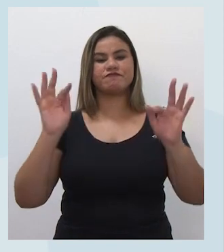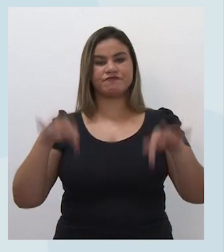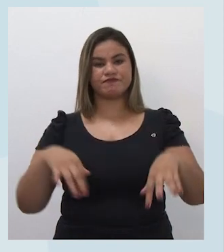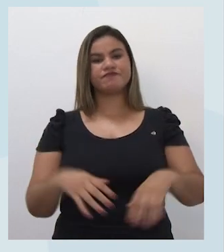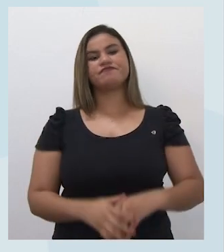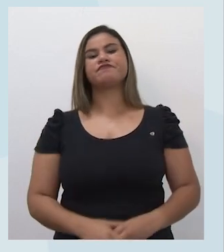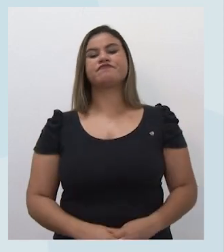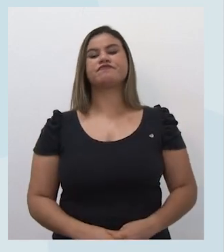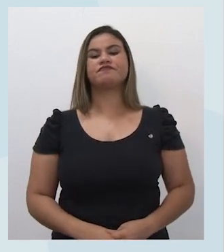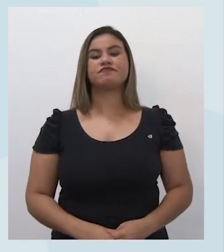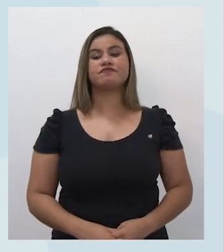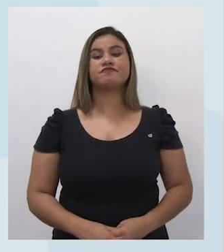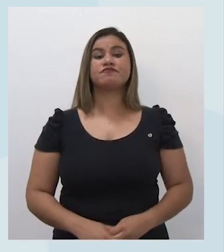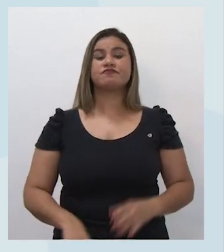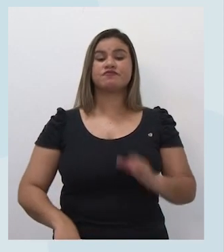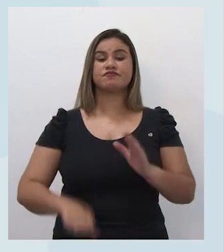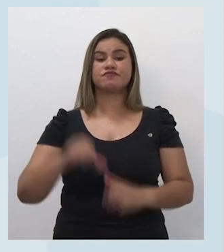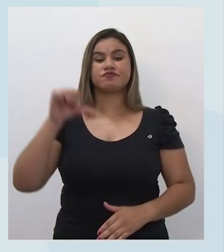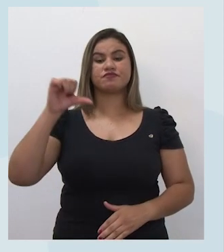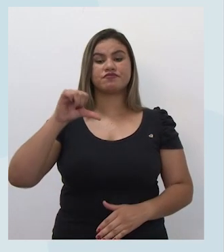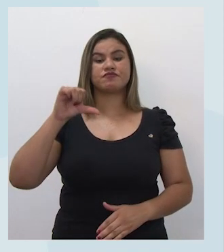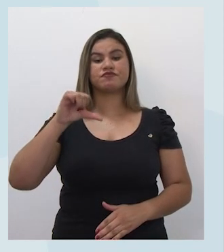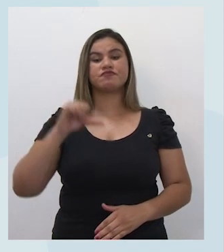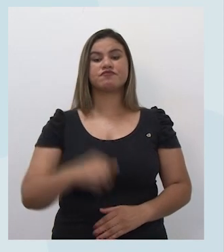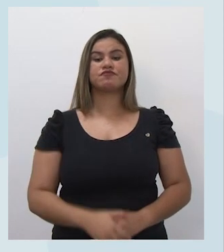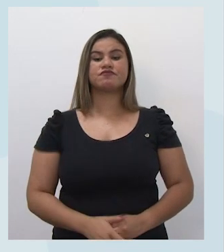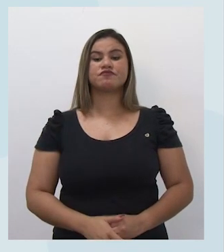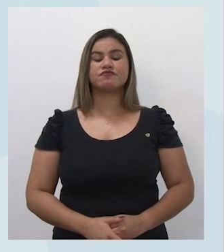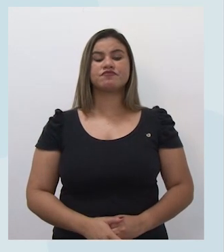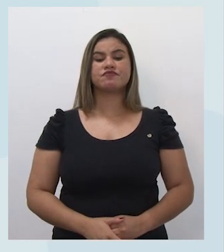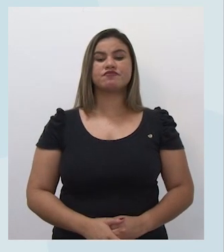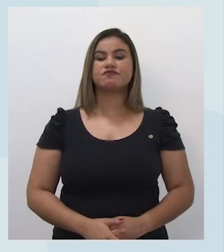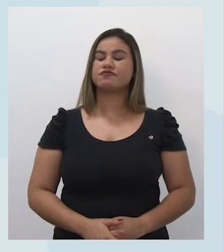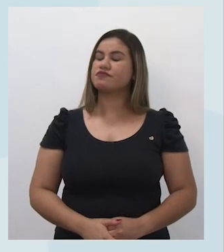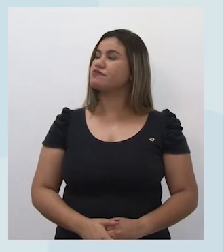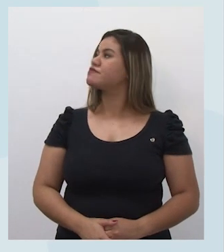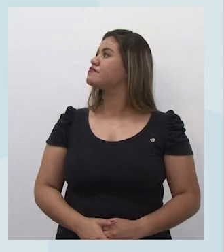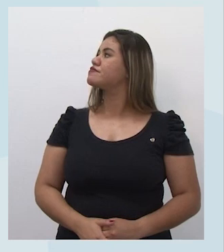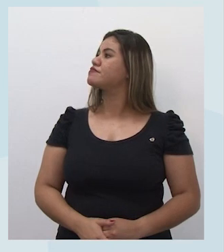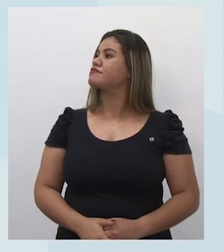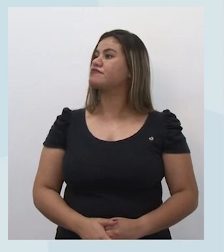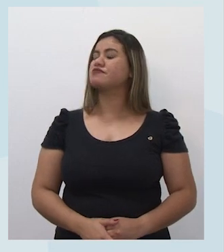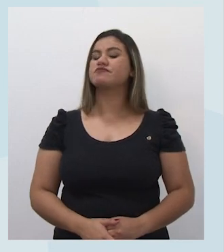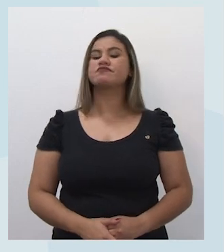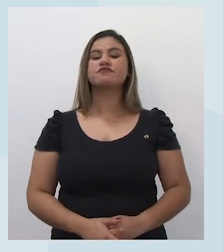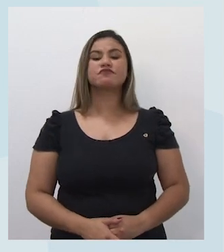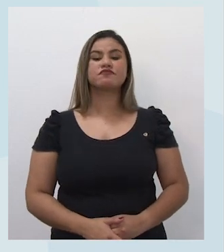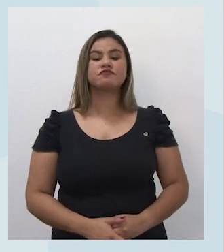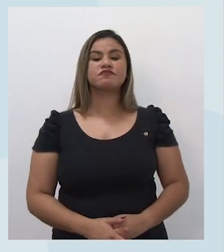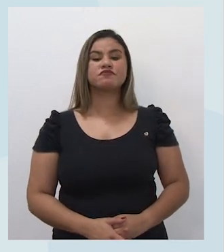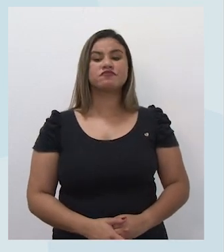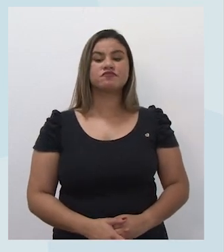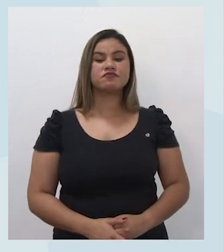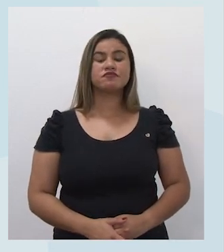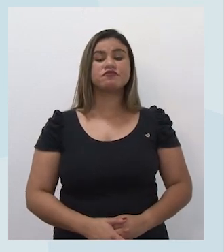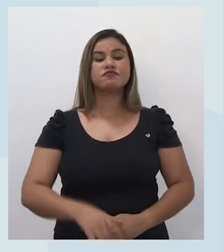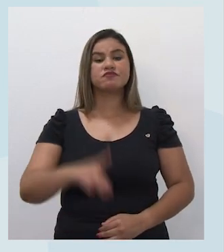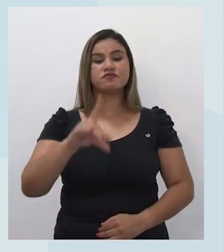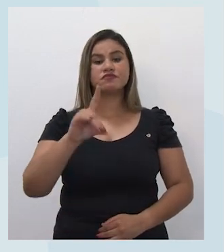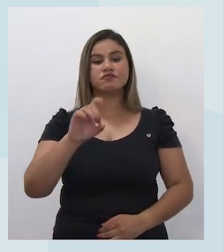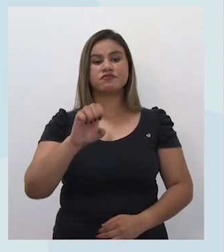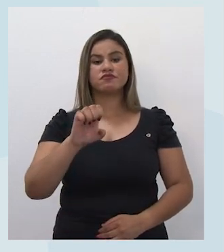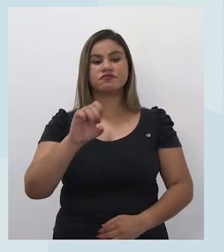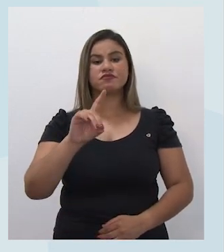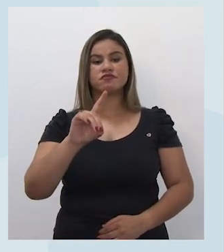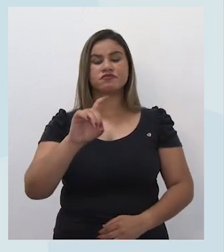fim, etapa 9, próximo slide, por favor, os desdobramentos, né? Dependendo do tema e